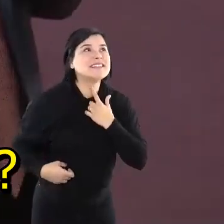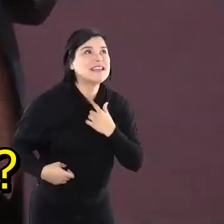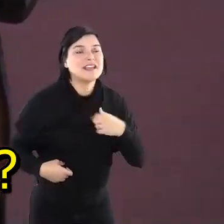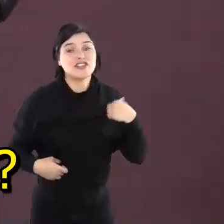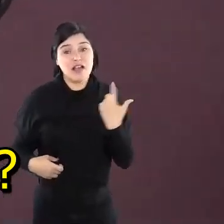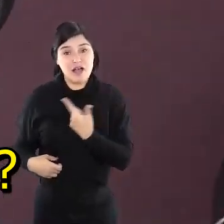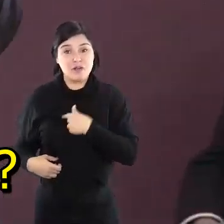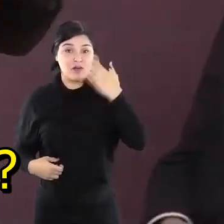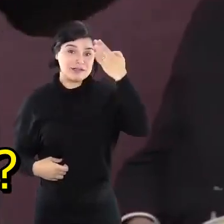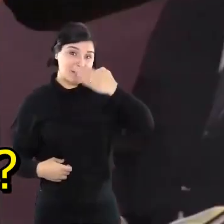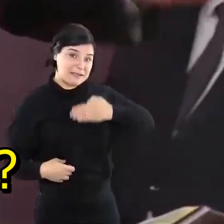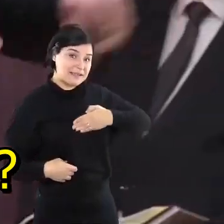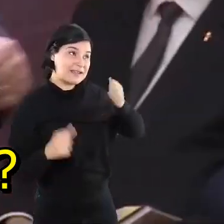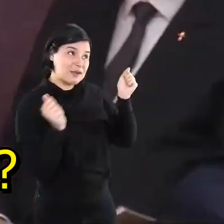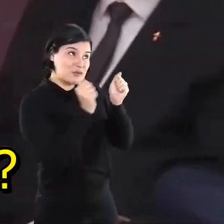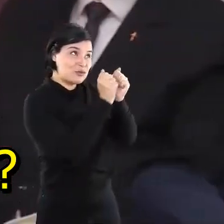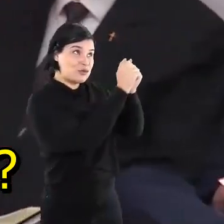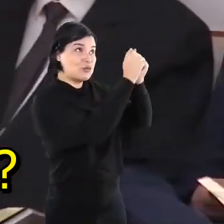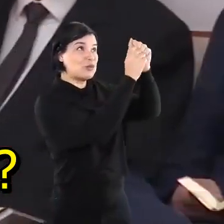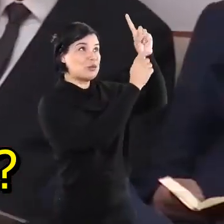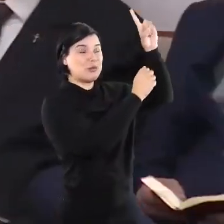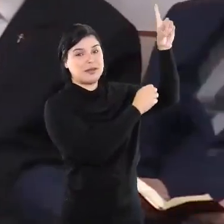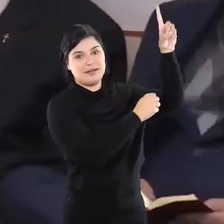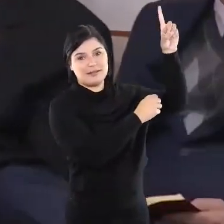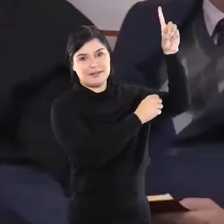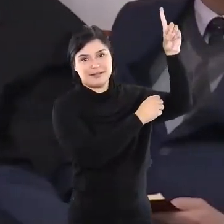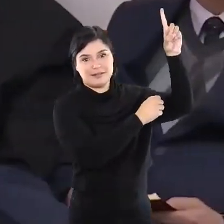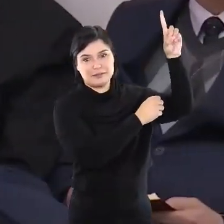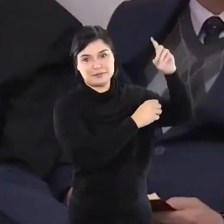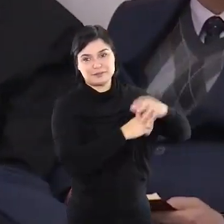Todo mundo aqui, você tem gente que você não gosta, né?